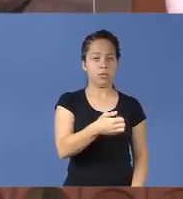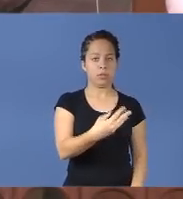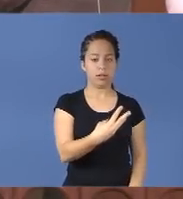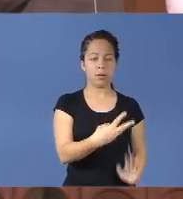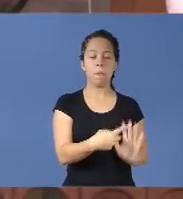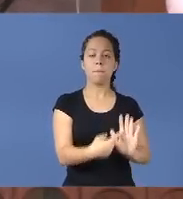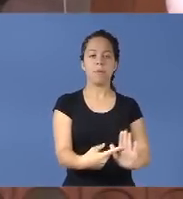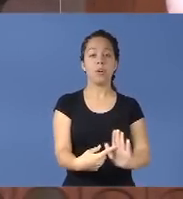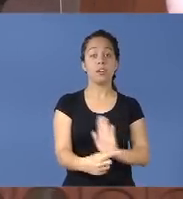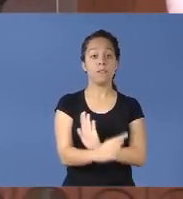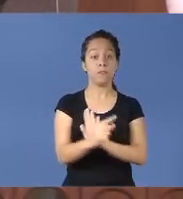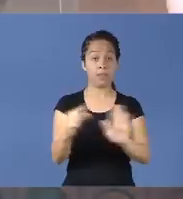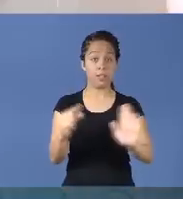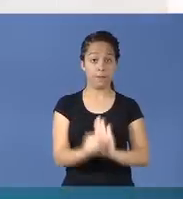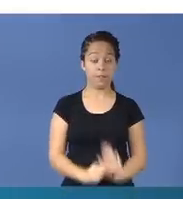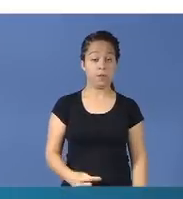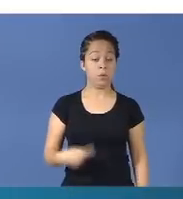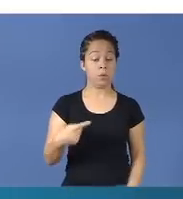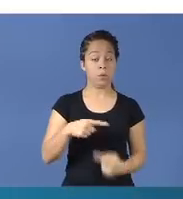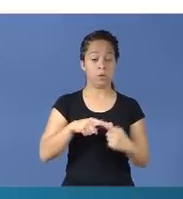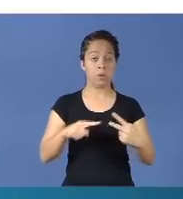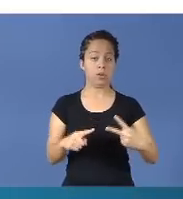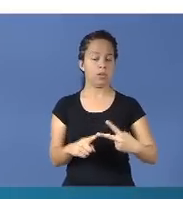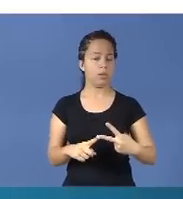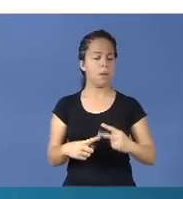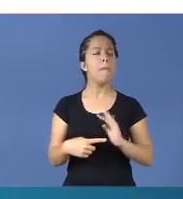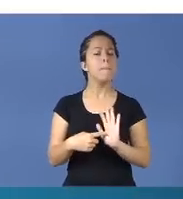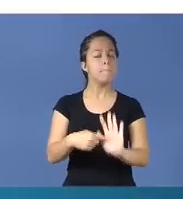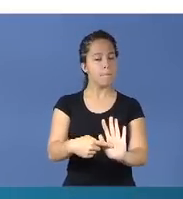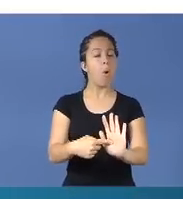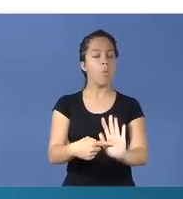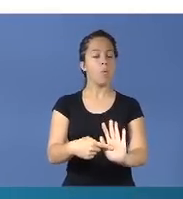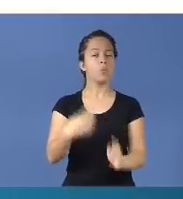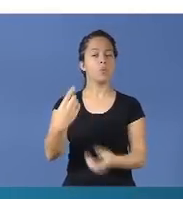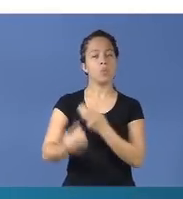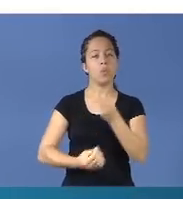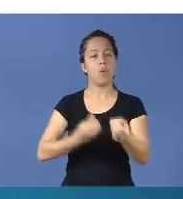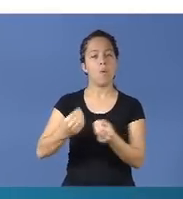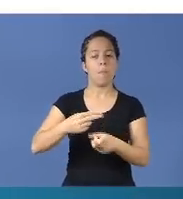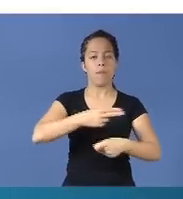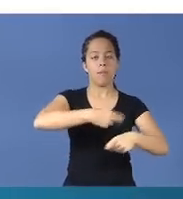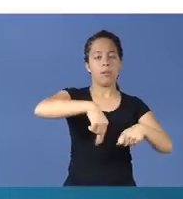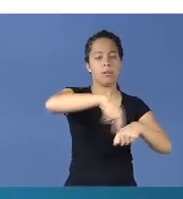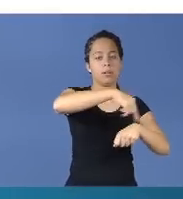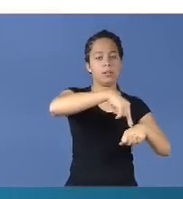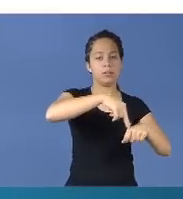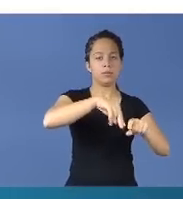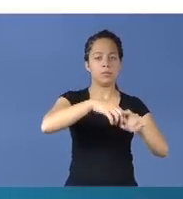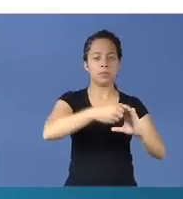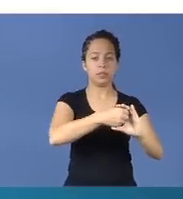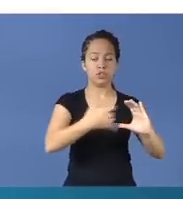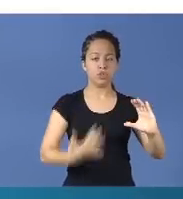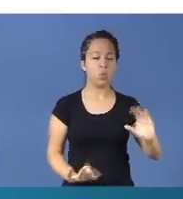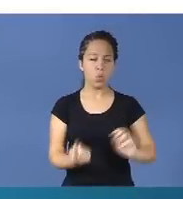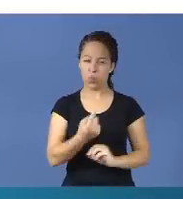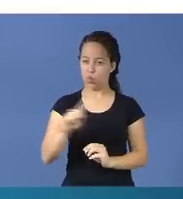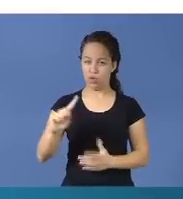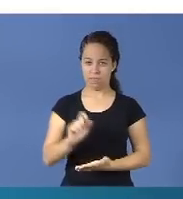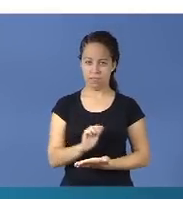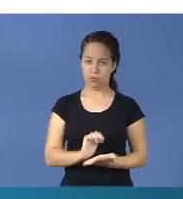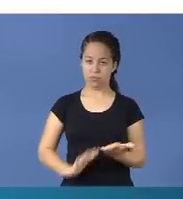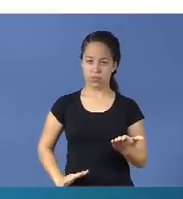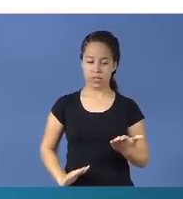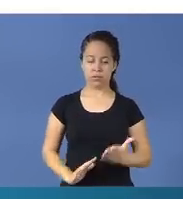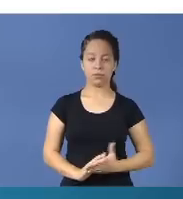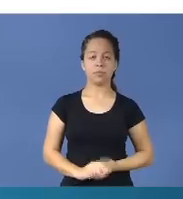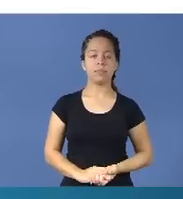dois versículos que caracteriza essa etapa da reforma da nação. Nossa última tarefa. Qual